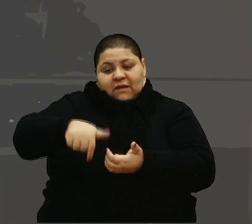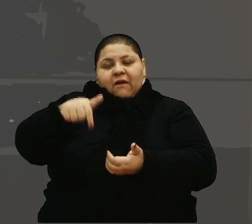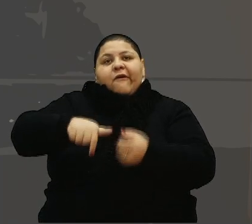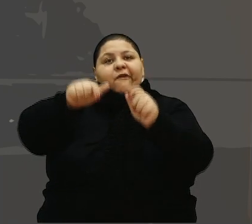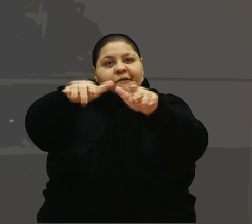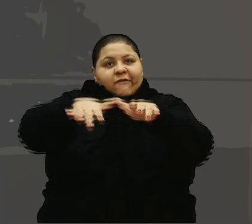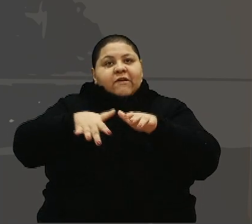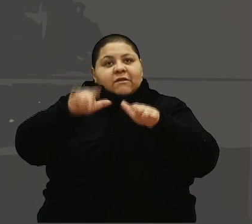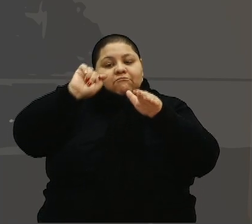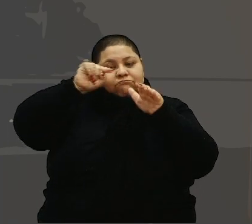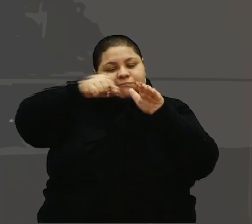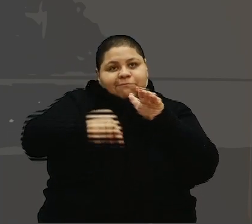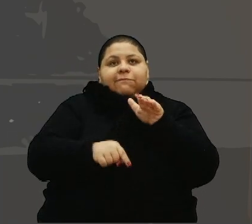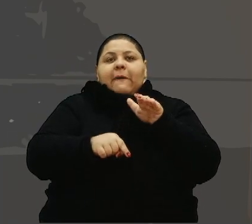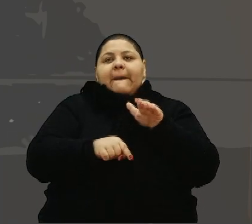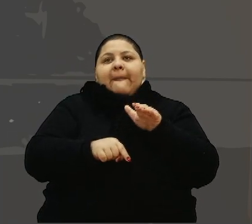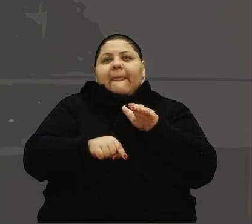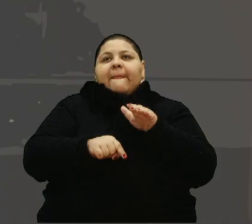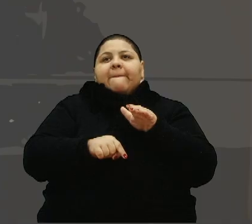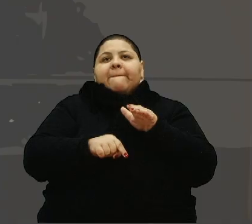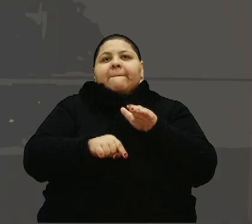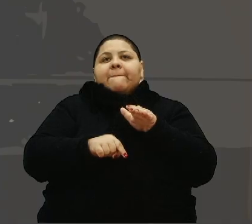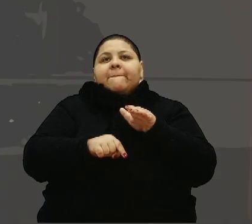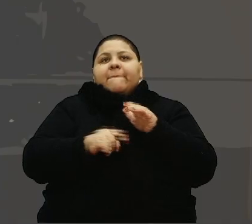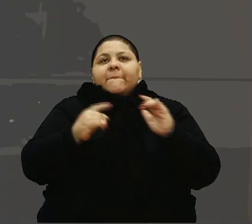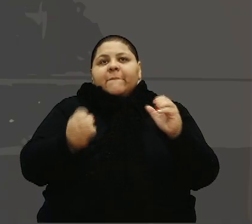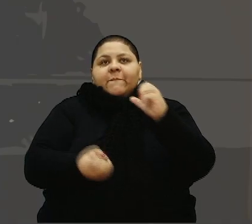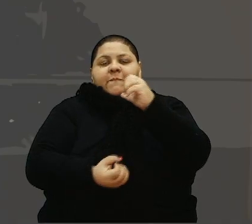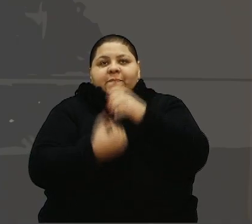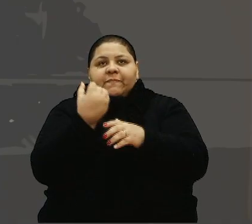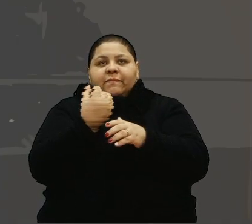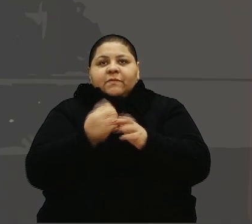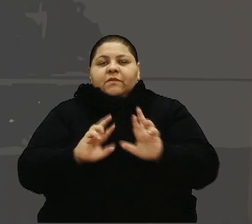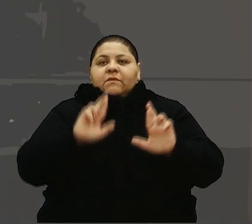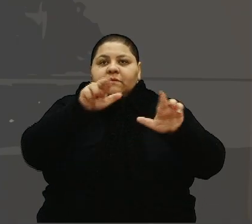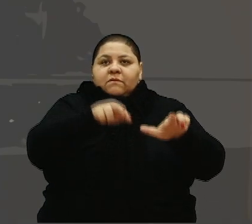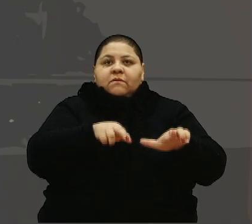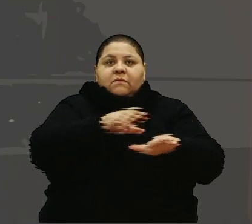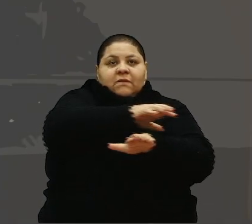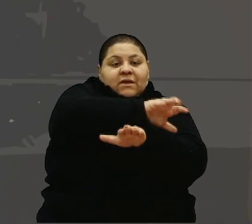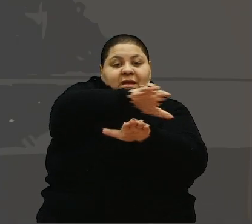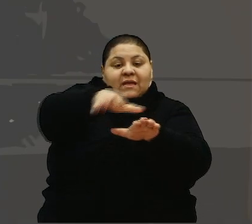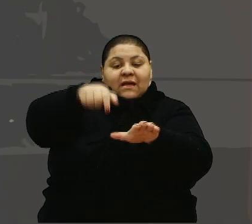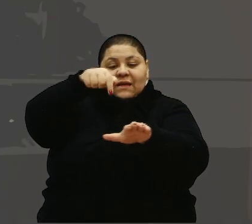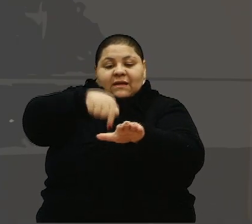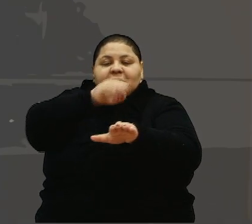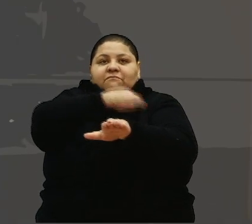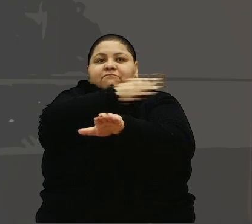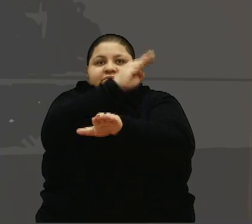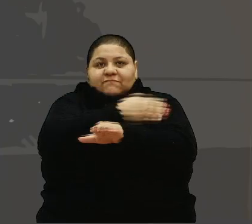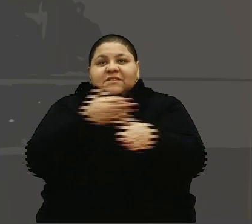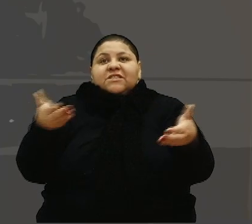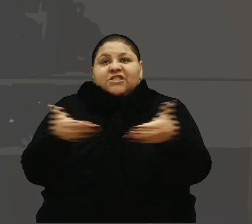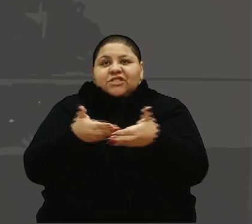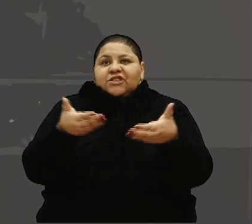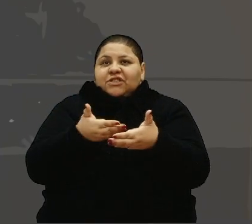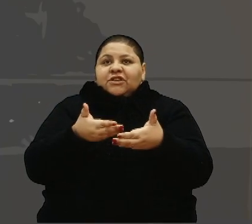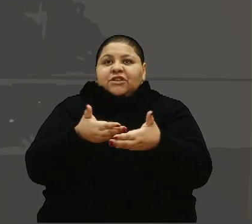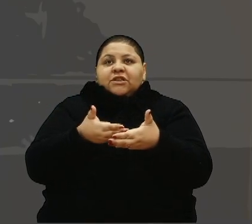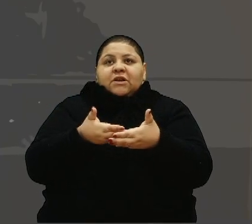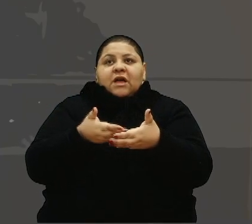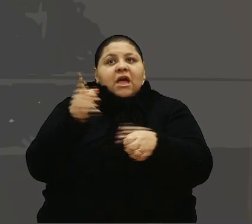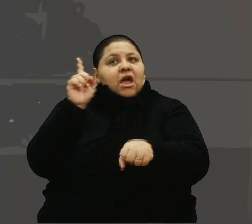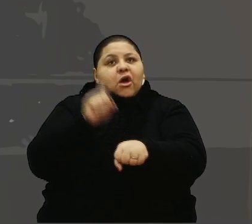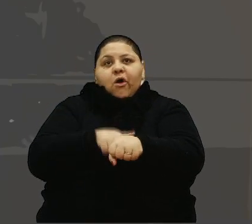que se aprofundar, que foi a instituição da região metropolitana da Serra, né, e que já está mais do que na